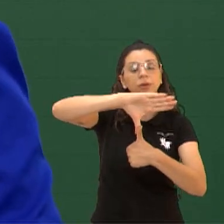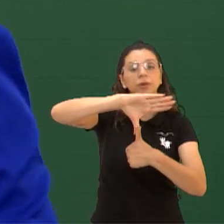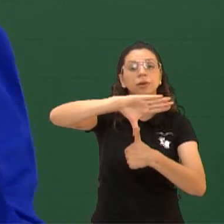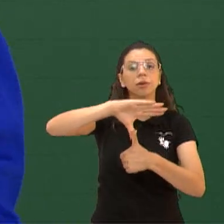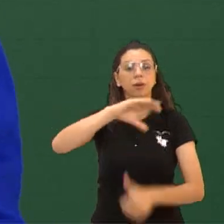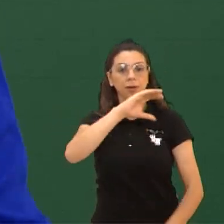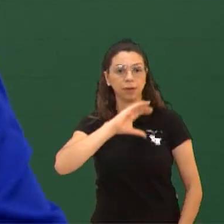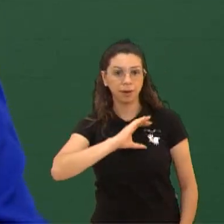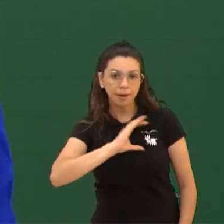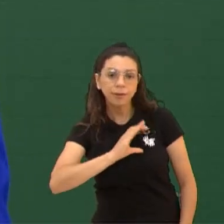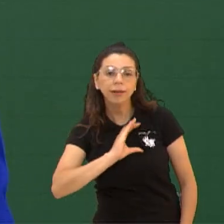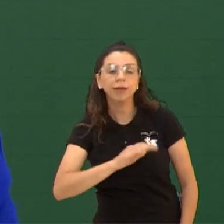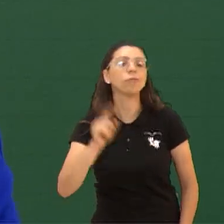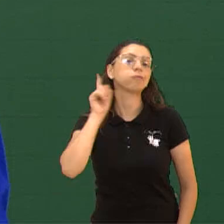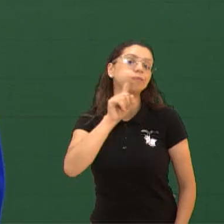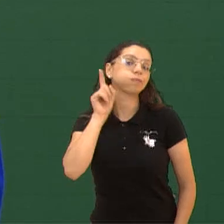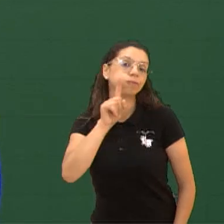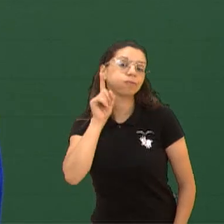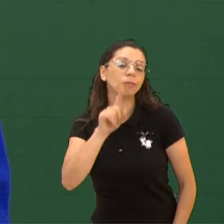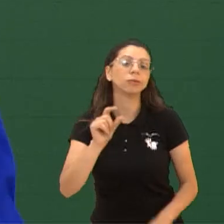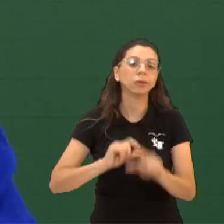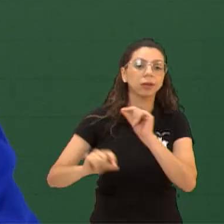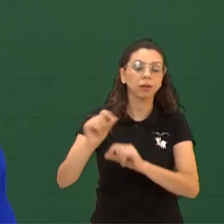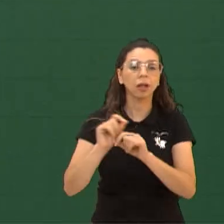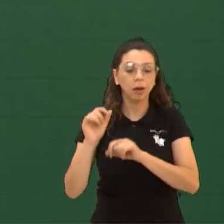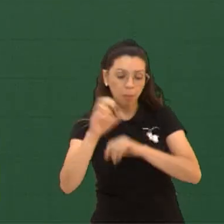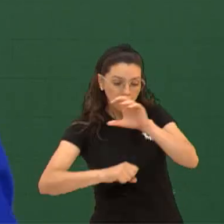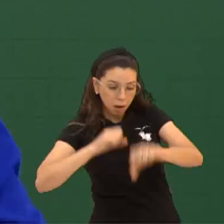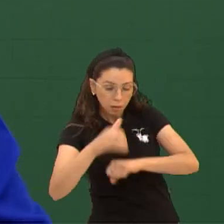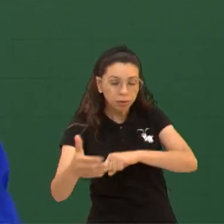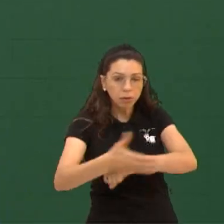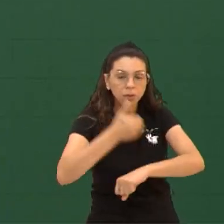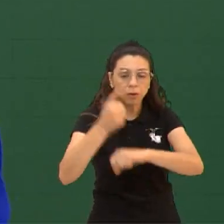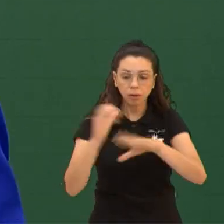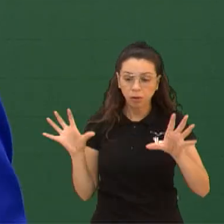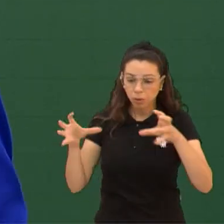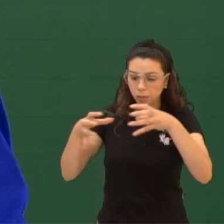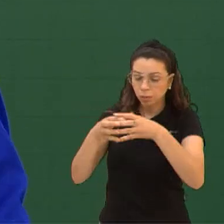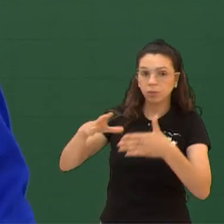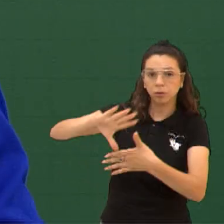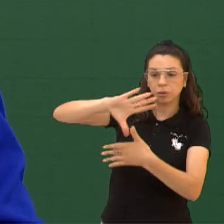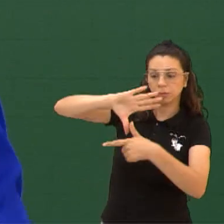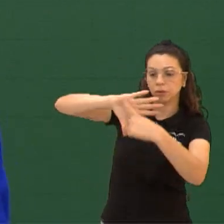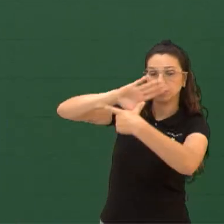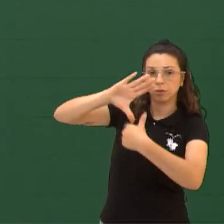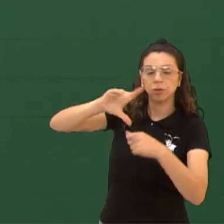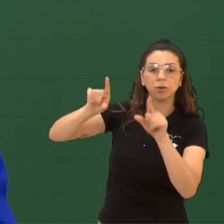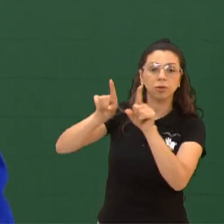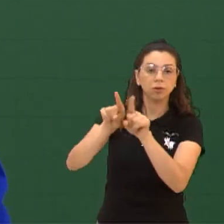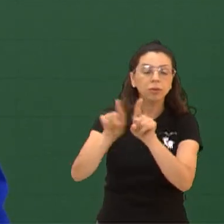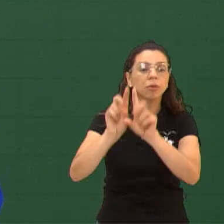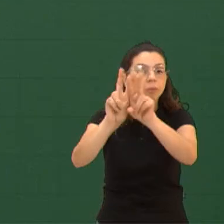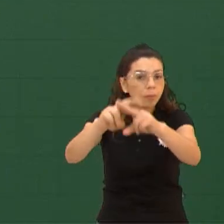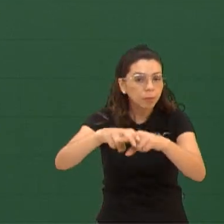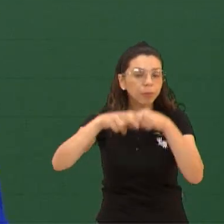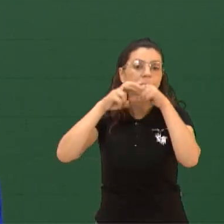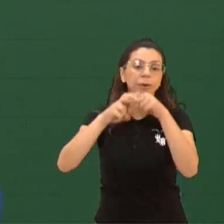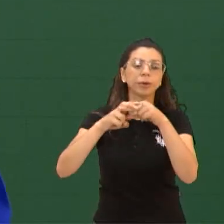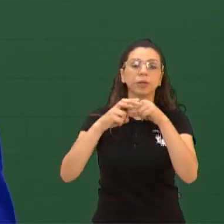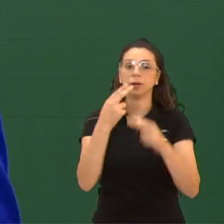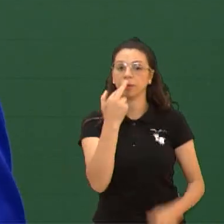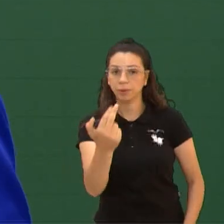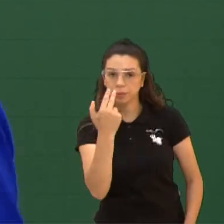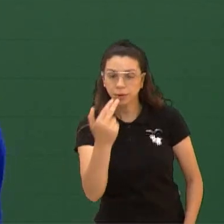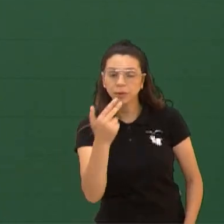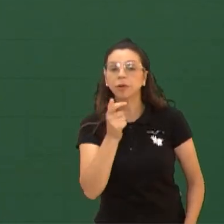Estados Unidos, nós temos a predominância de colonização de tribos anglos e tribos saxões. Por isso, os idiomas inglês